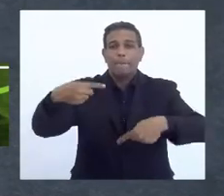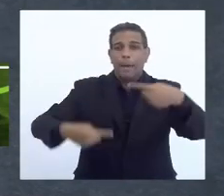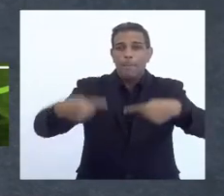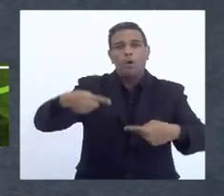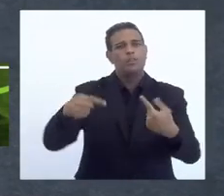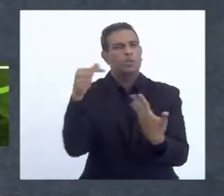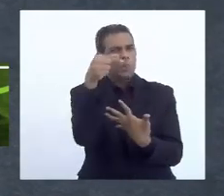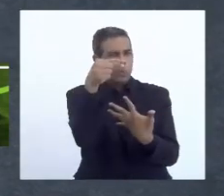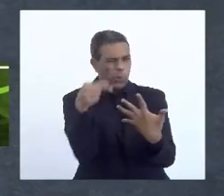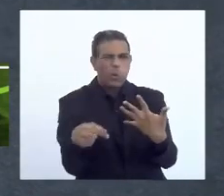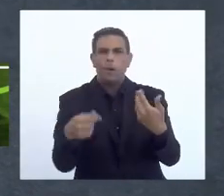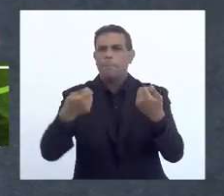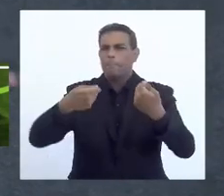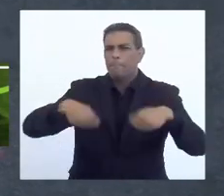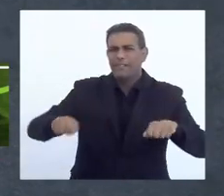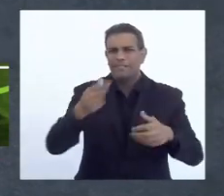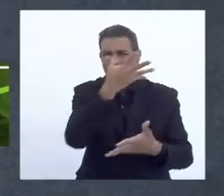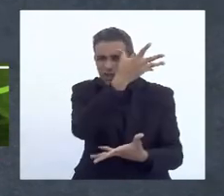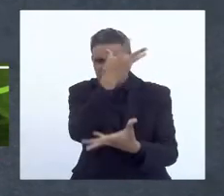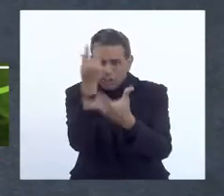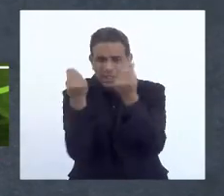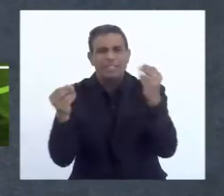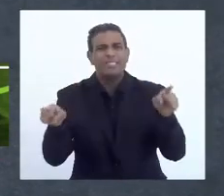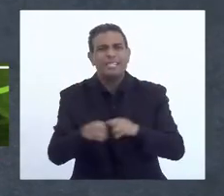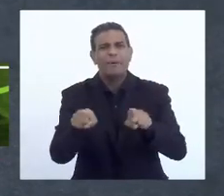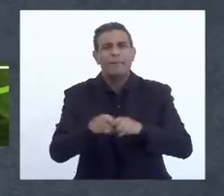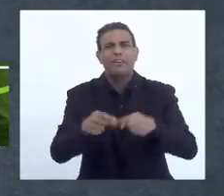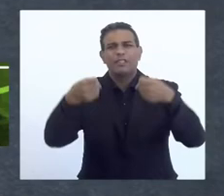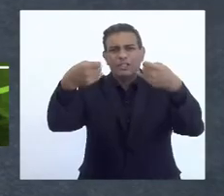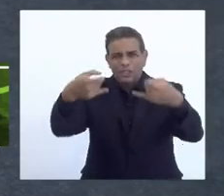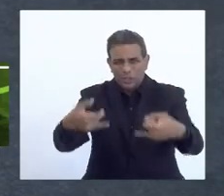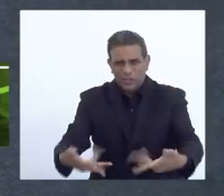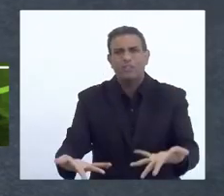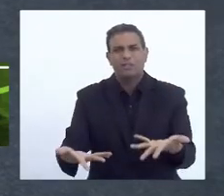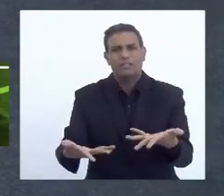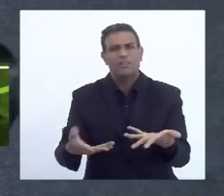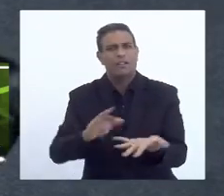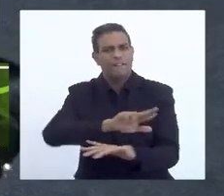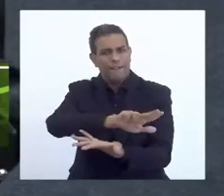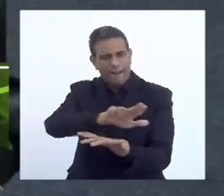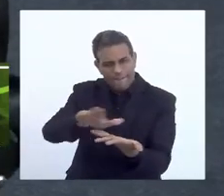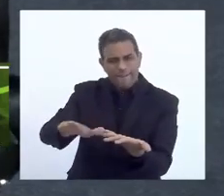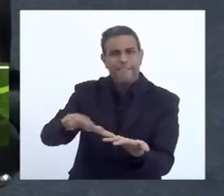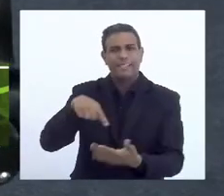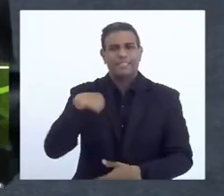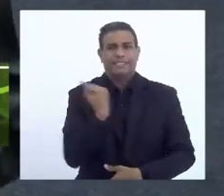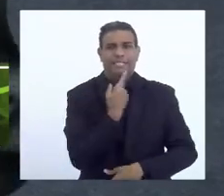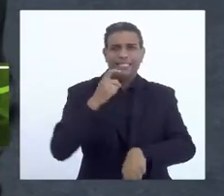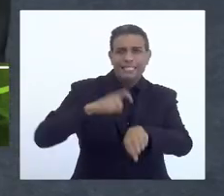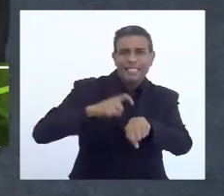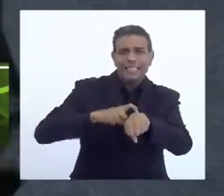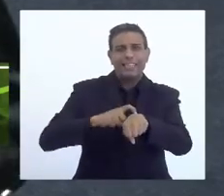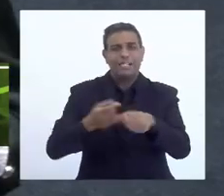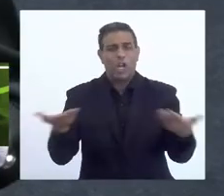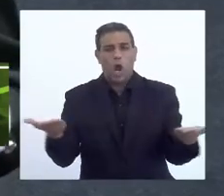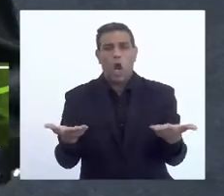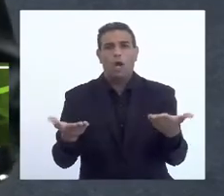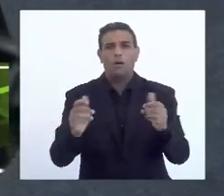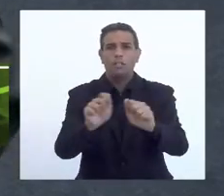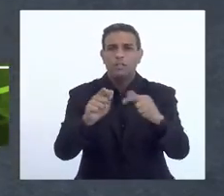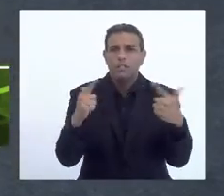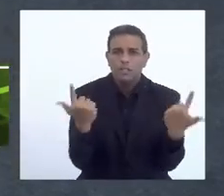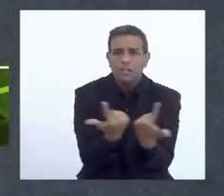político, né, eu não preciso deixar de esclarecer, conclui, também claro, foram inúmeras. Mas dentro desse espaço hoje em que eu